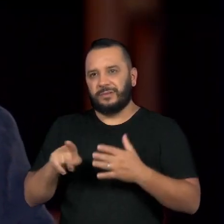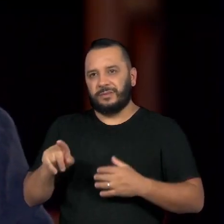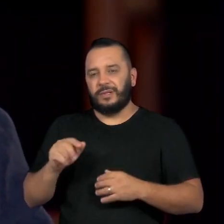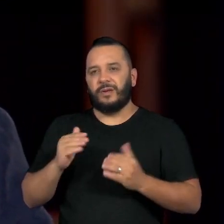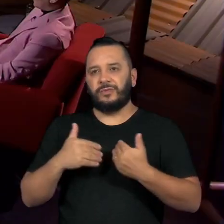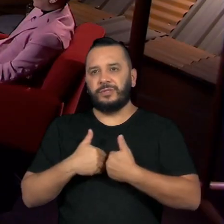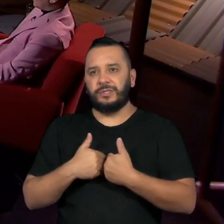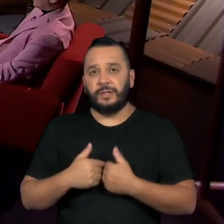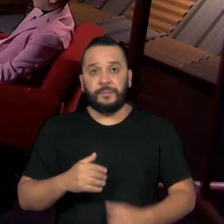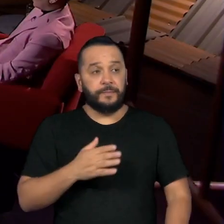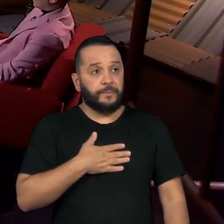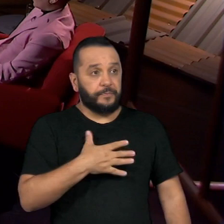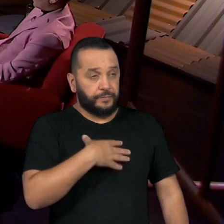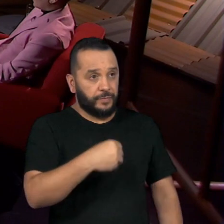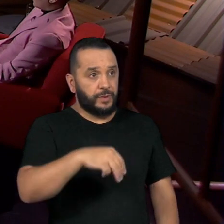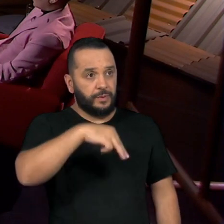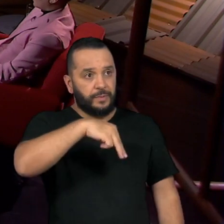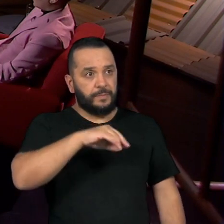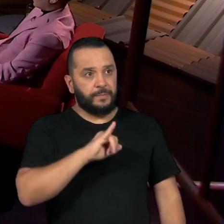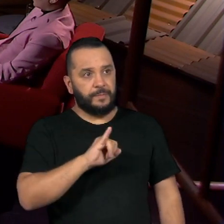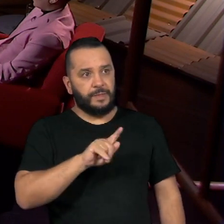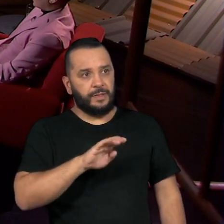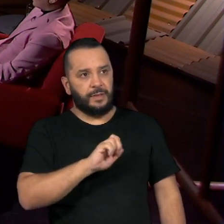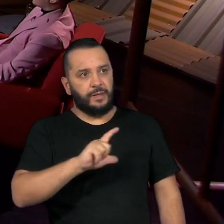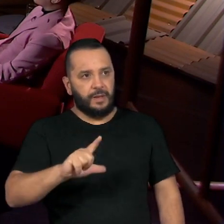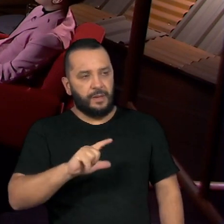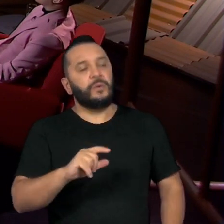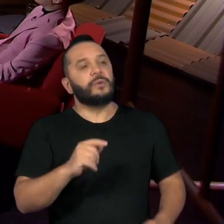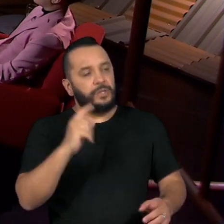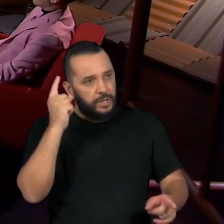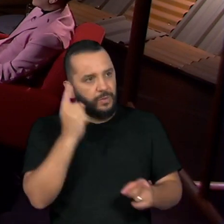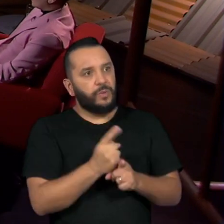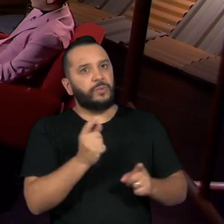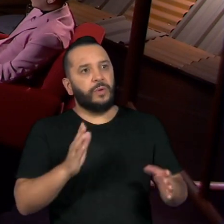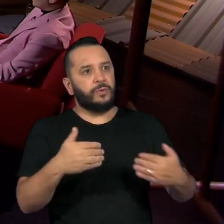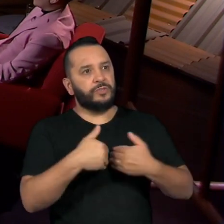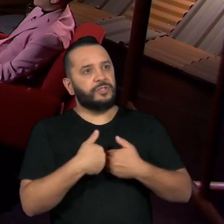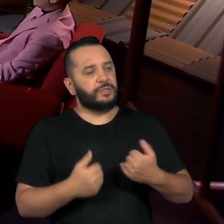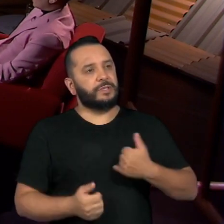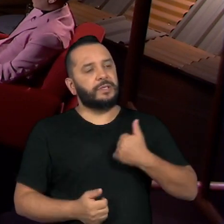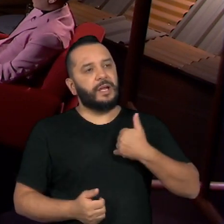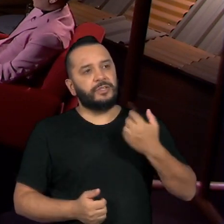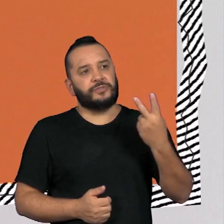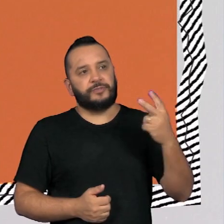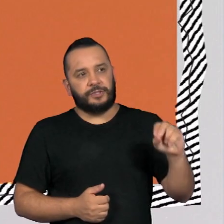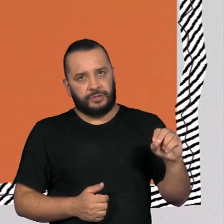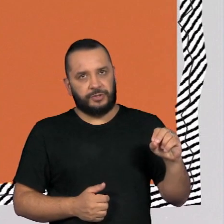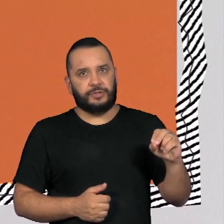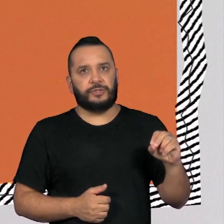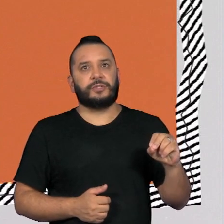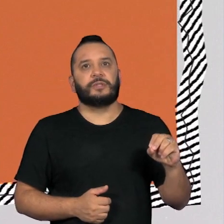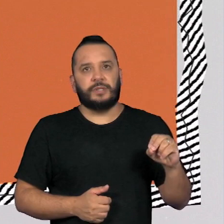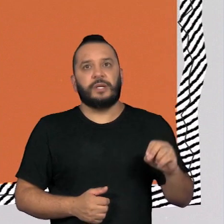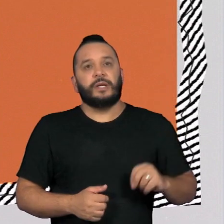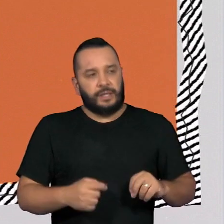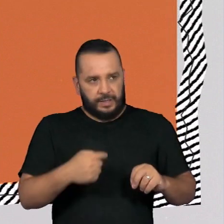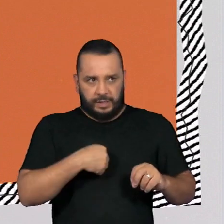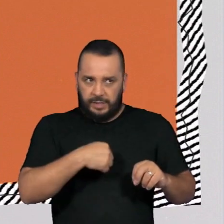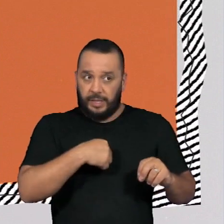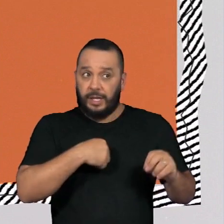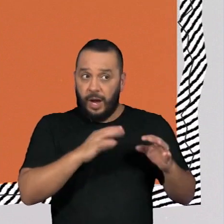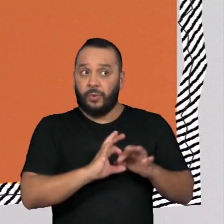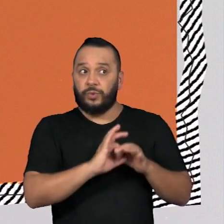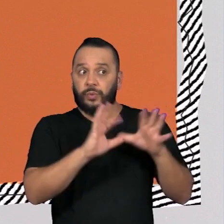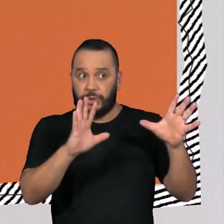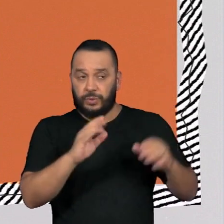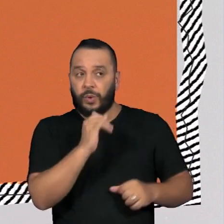filho, o Miguel, foi diagnosticado com autismo com 20 anos. E é claro que ele me autorizou a estar contando isso